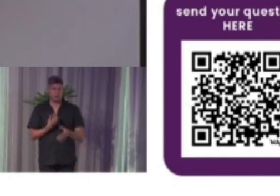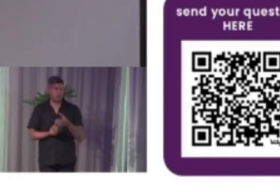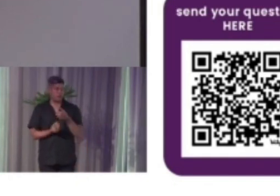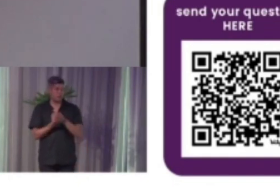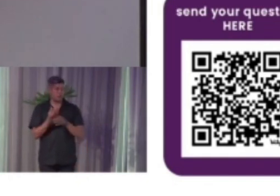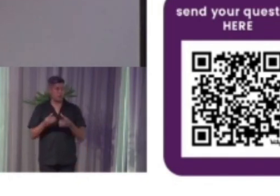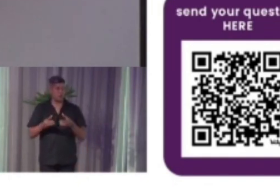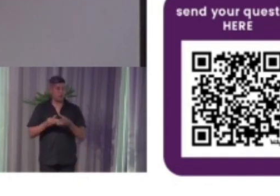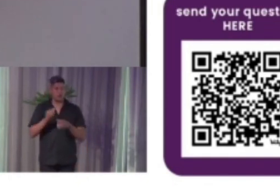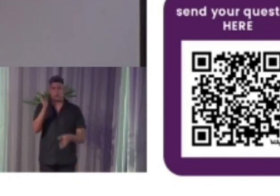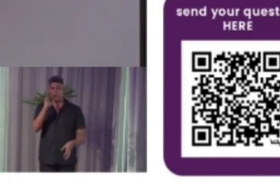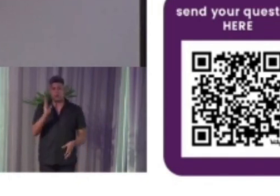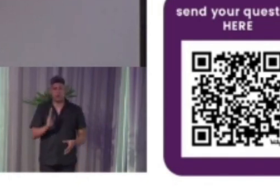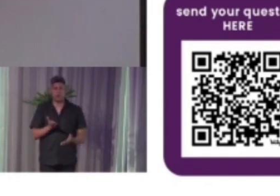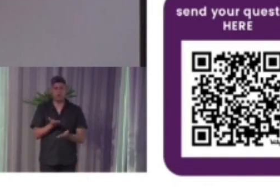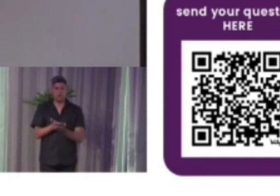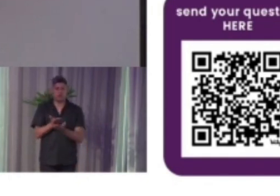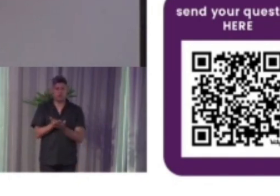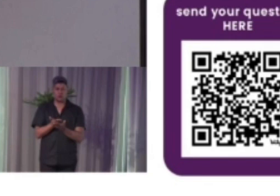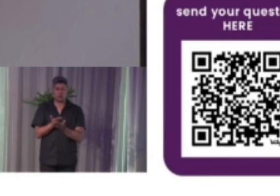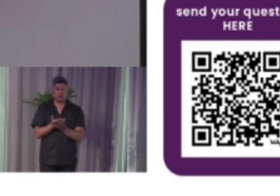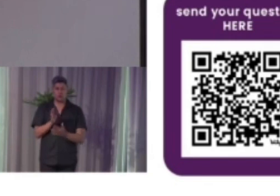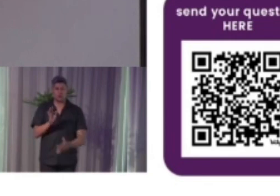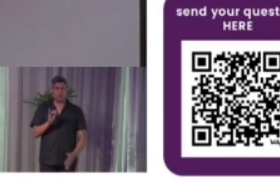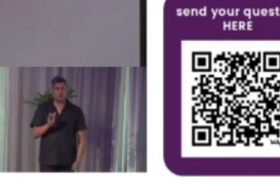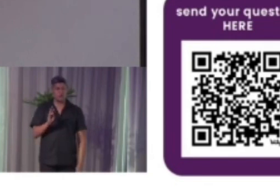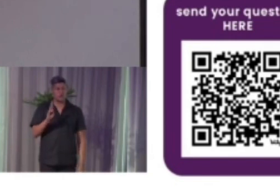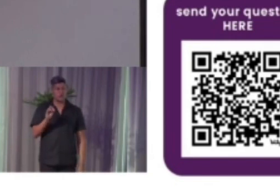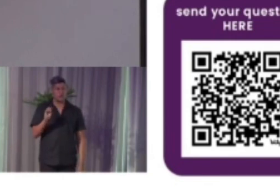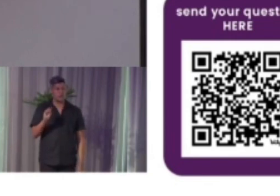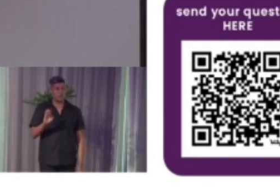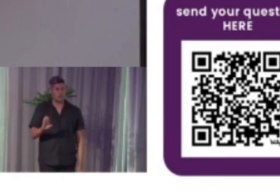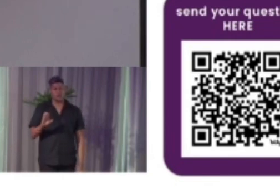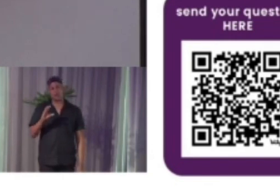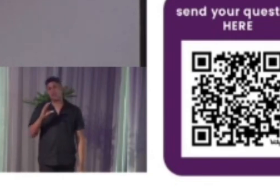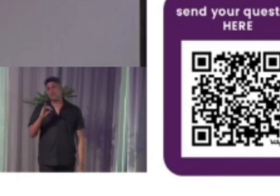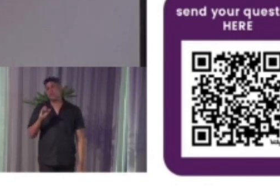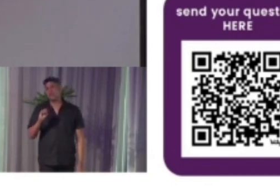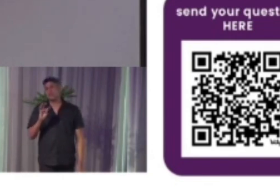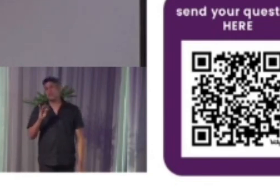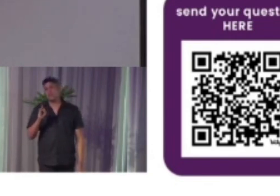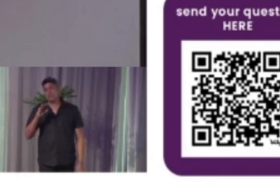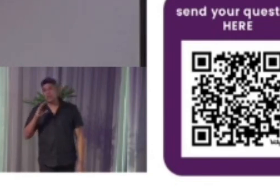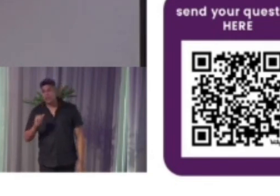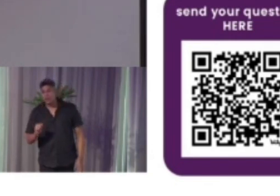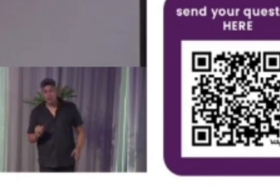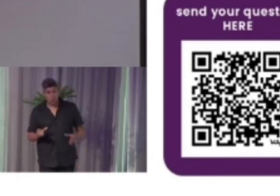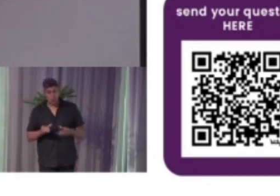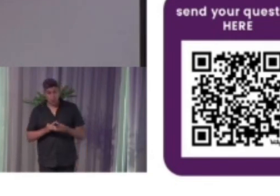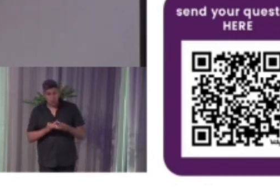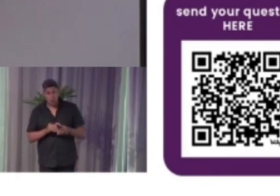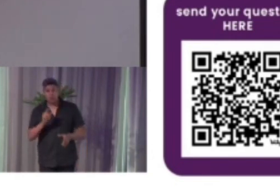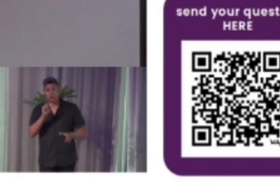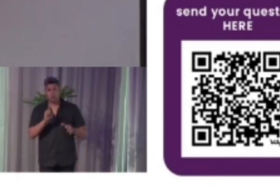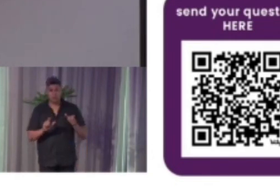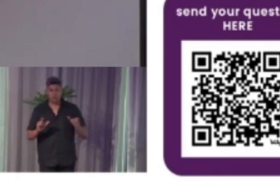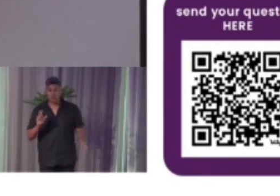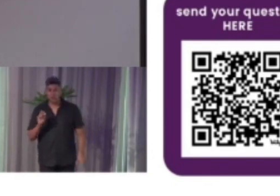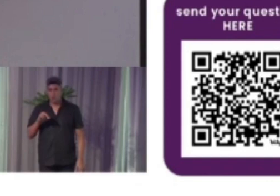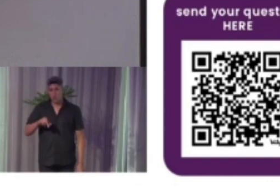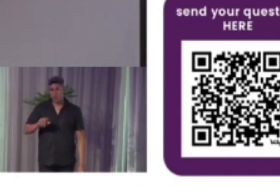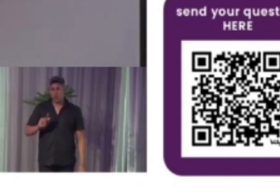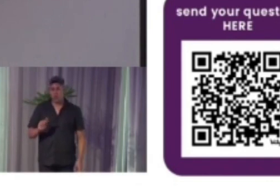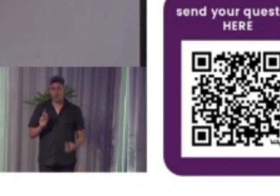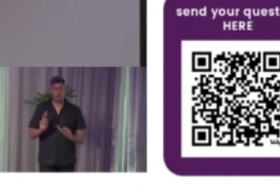Grupo Brasileiro de Estudos de Fibrose Cística, e isso foi um marco, porque era um grupo de pessoas, uma ONG, uma organização sem